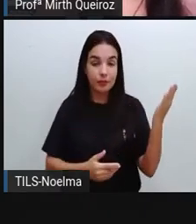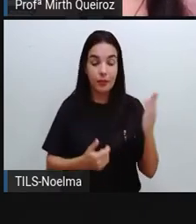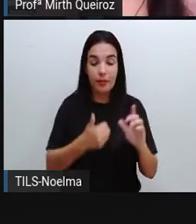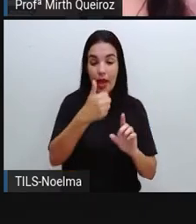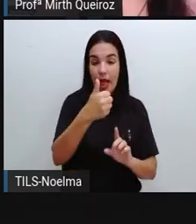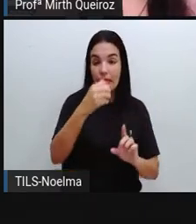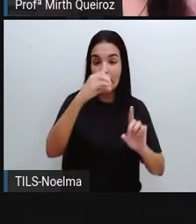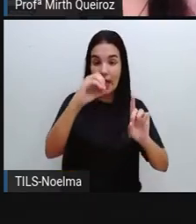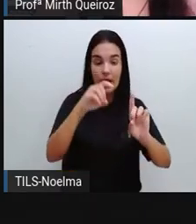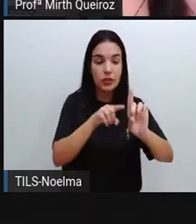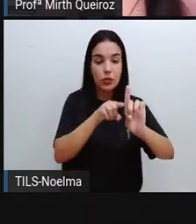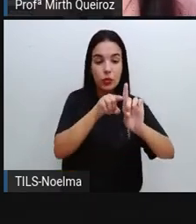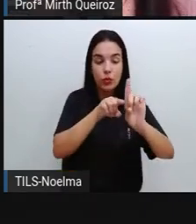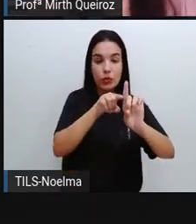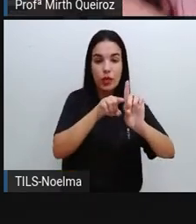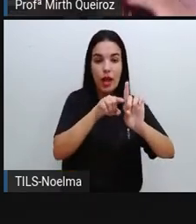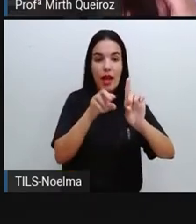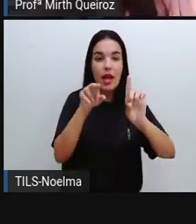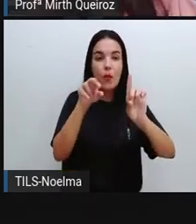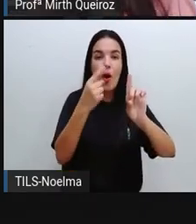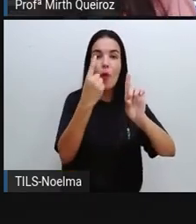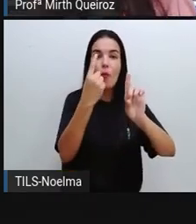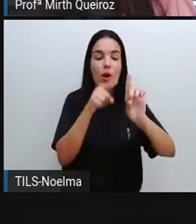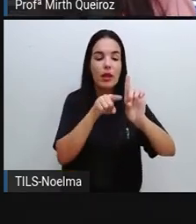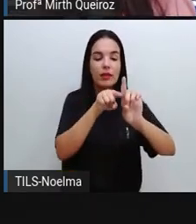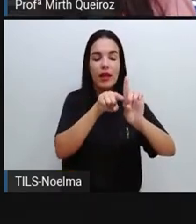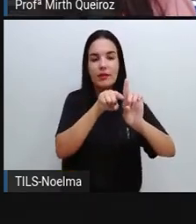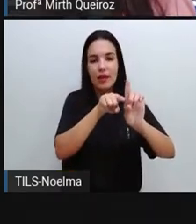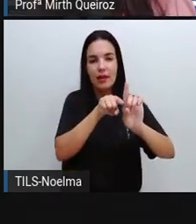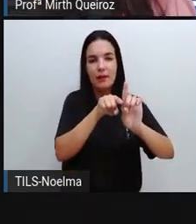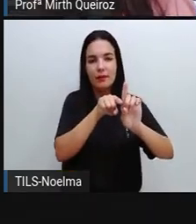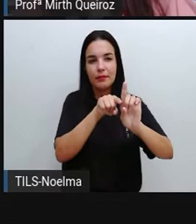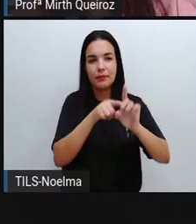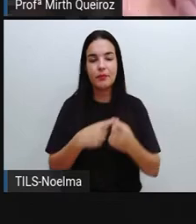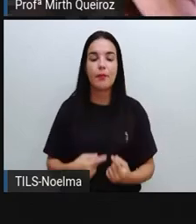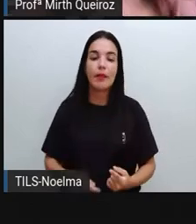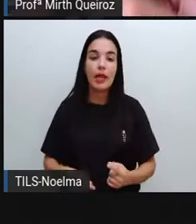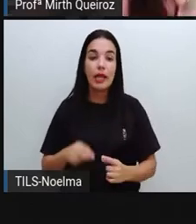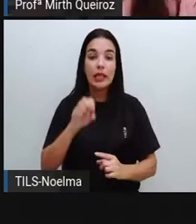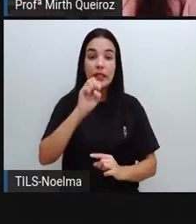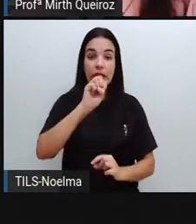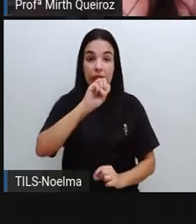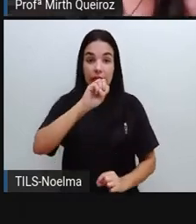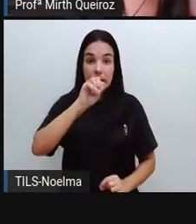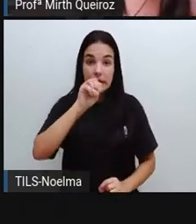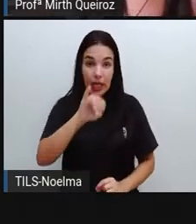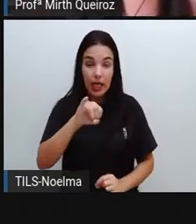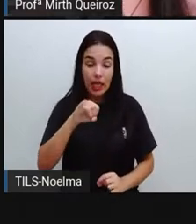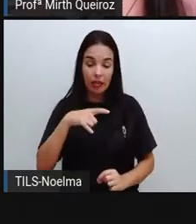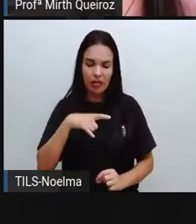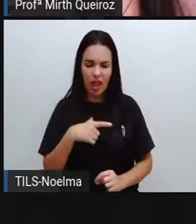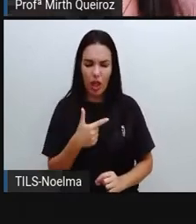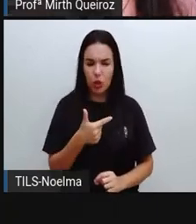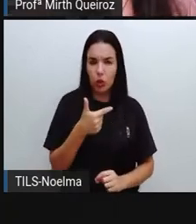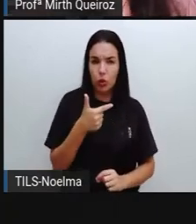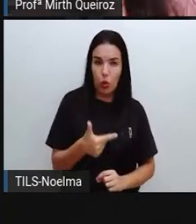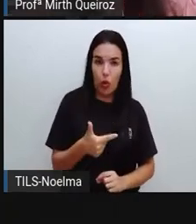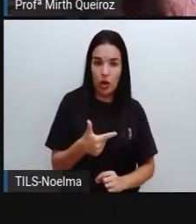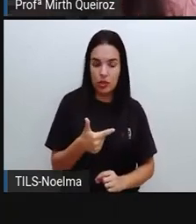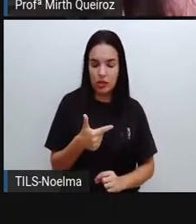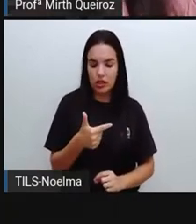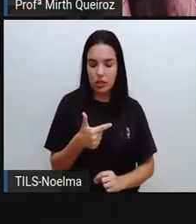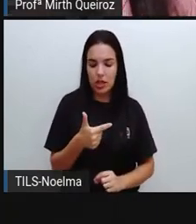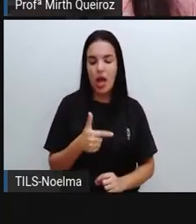equivale a uma dezena então se eu tivesse 20 unidade seria duas vezes de 10 então nós teríamos